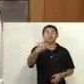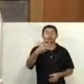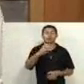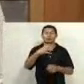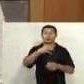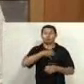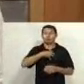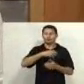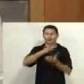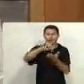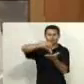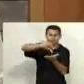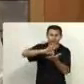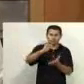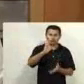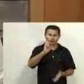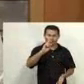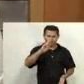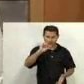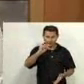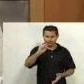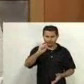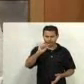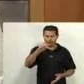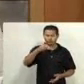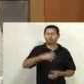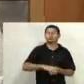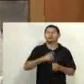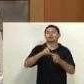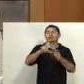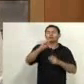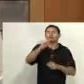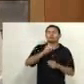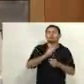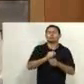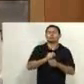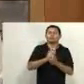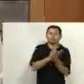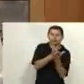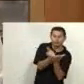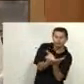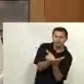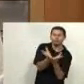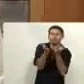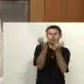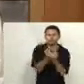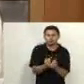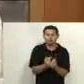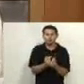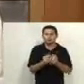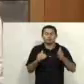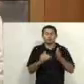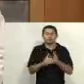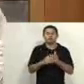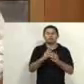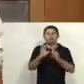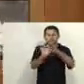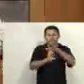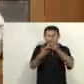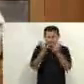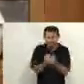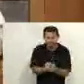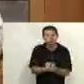Bahia, pergunta: quem determina então o desvio aceitável? É a própria empresa? Ela determina os limites dos desvios, pessoal,